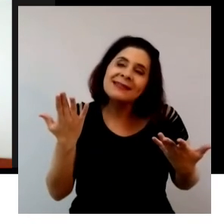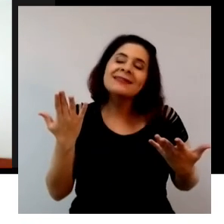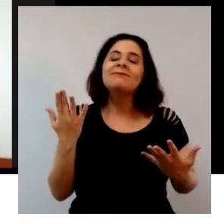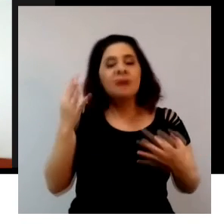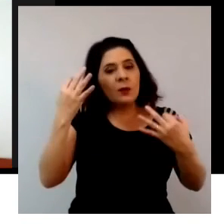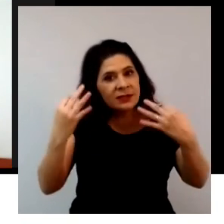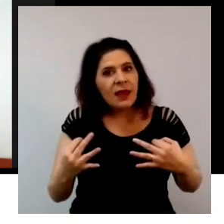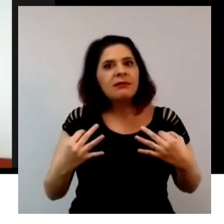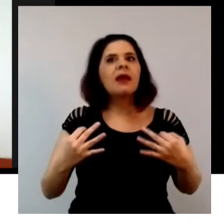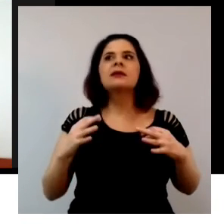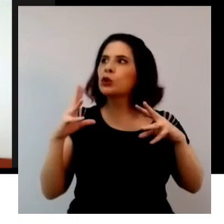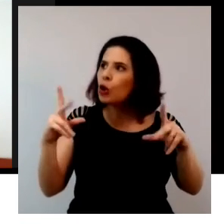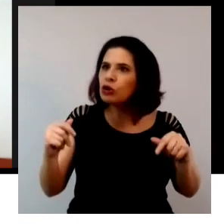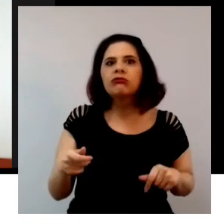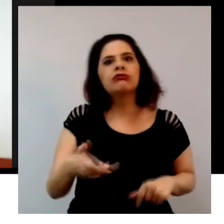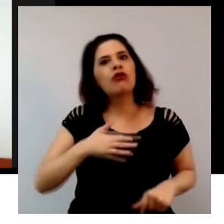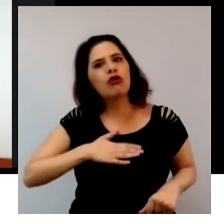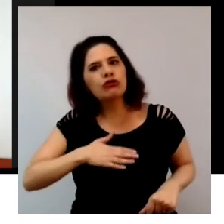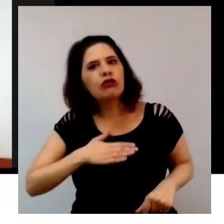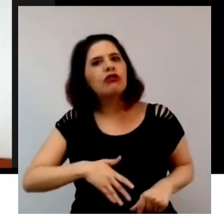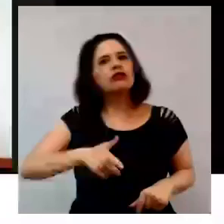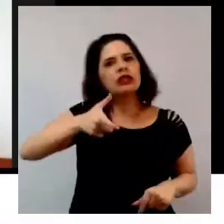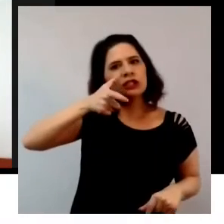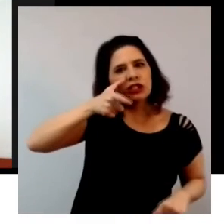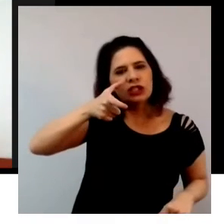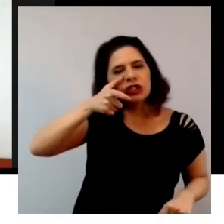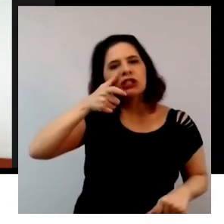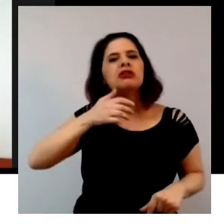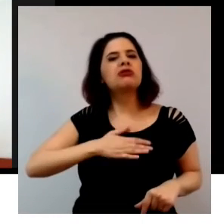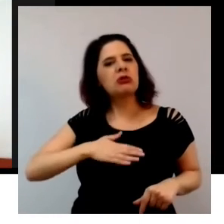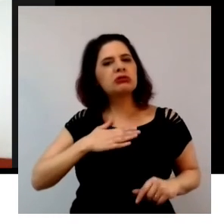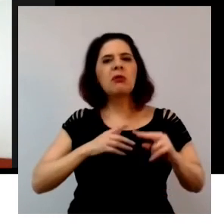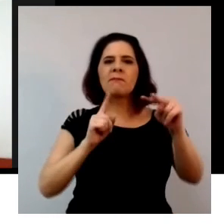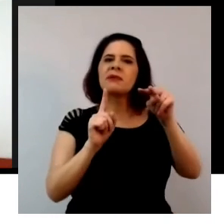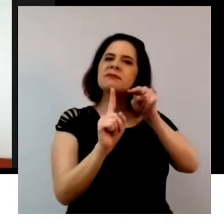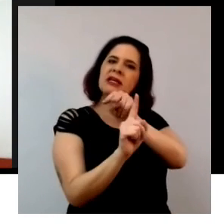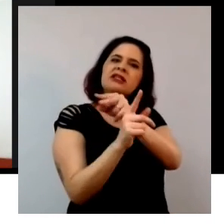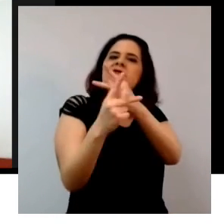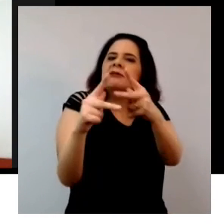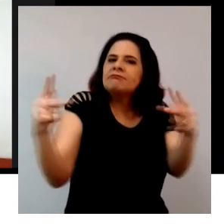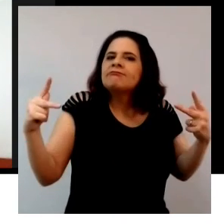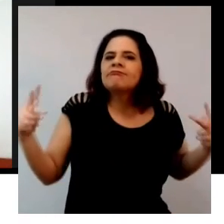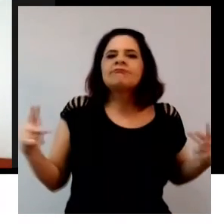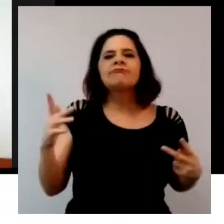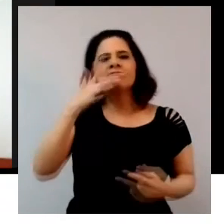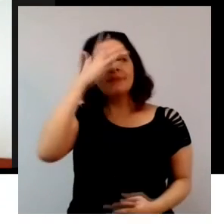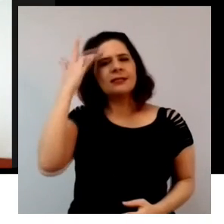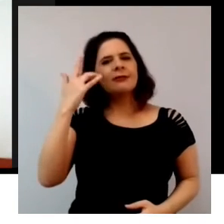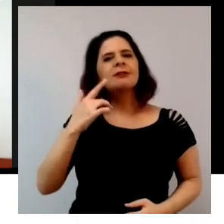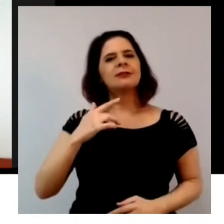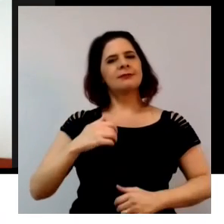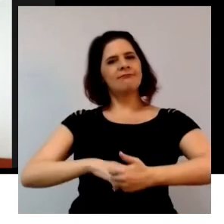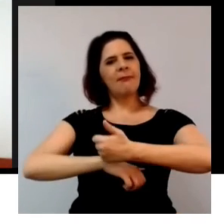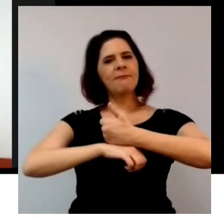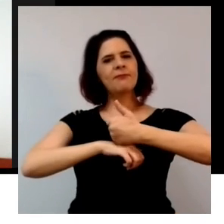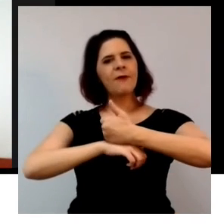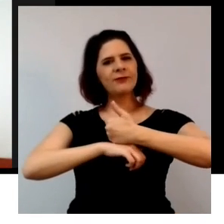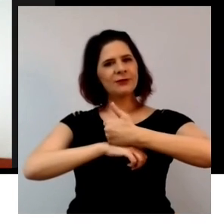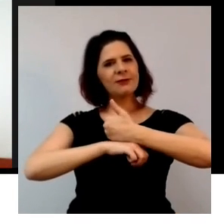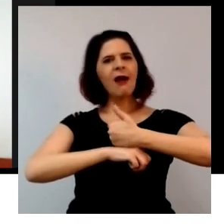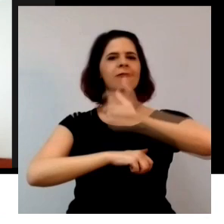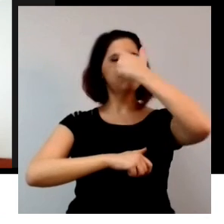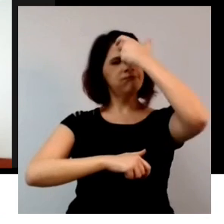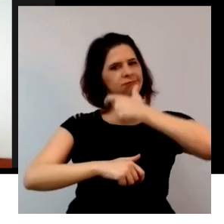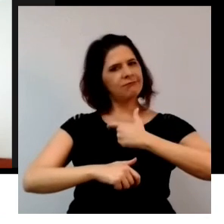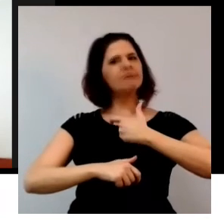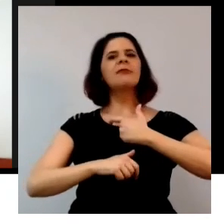ouvir os pontos de vista de profissionais tão respeitosos e respeitáveis. Tá? Eu sou